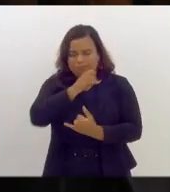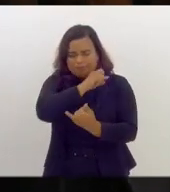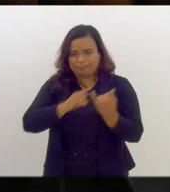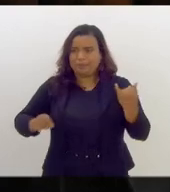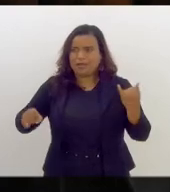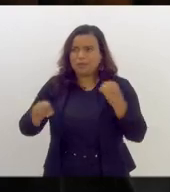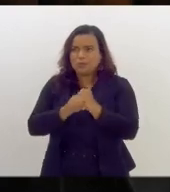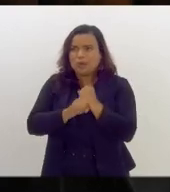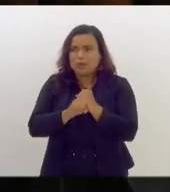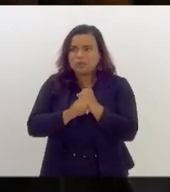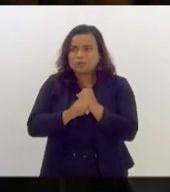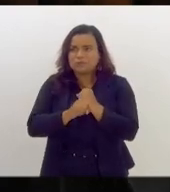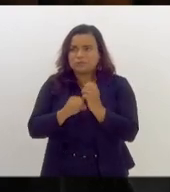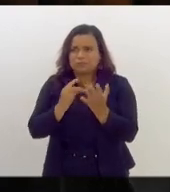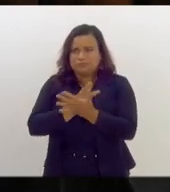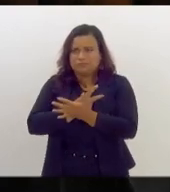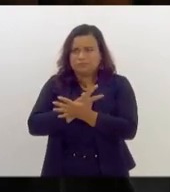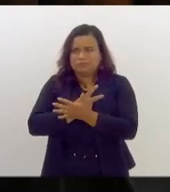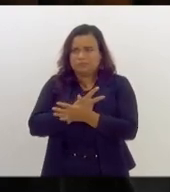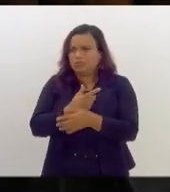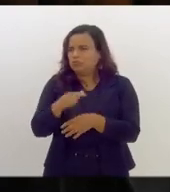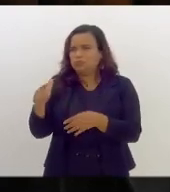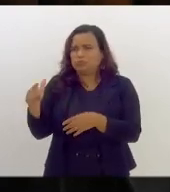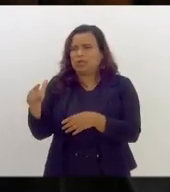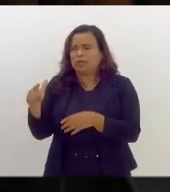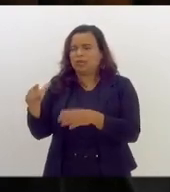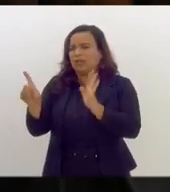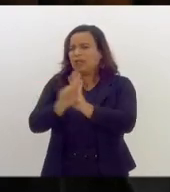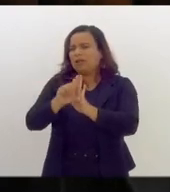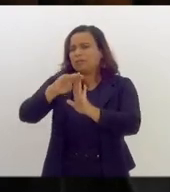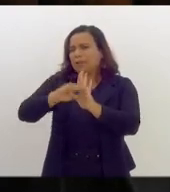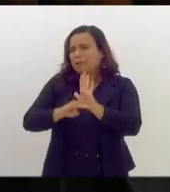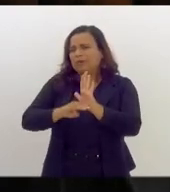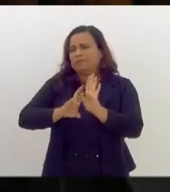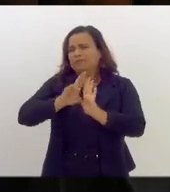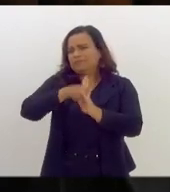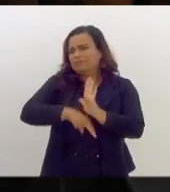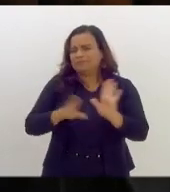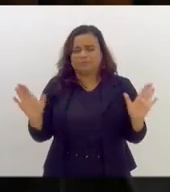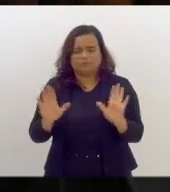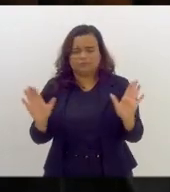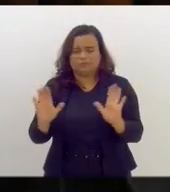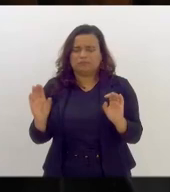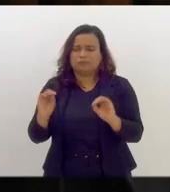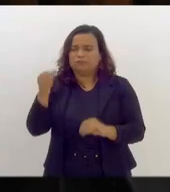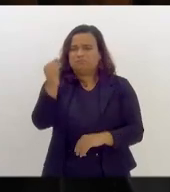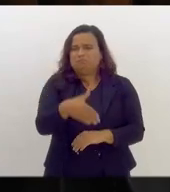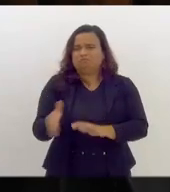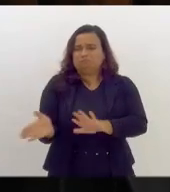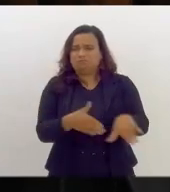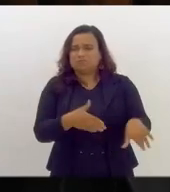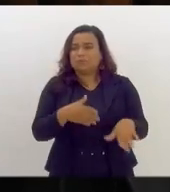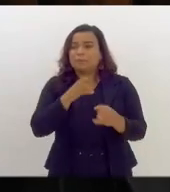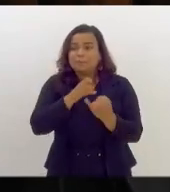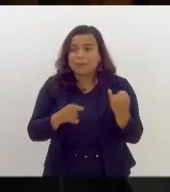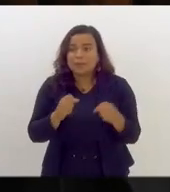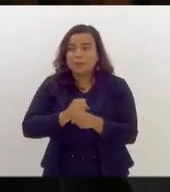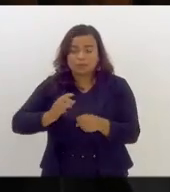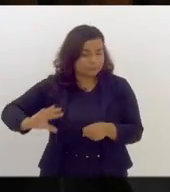Aí não vale princípio de anualidade nonagsimal não vale nada no meio do ano